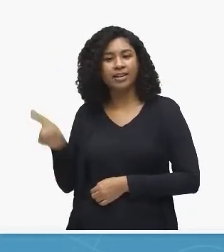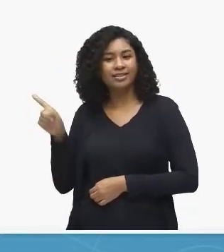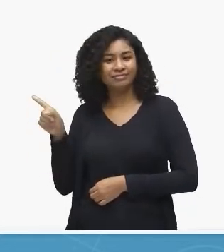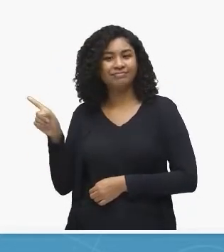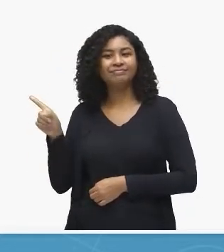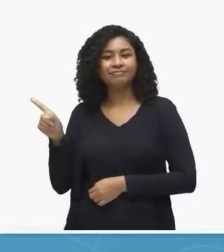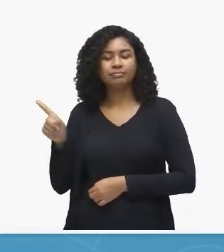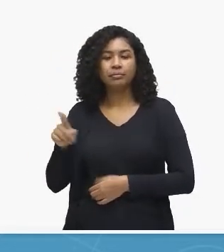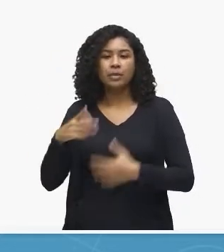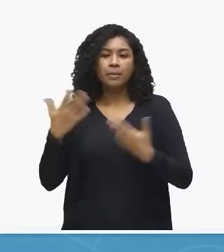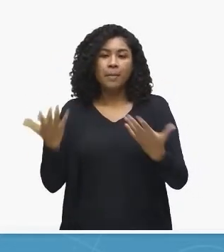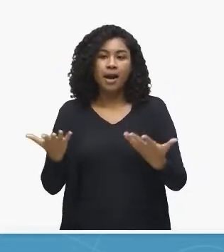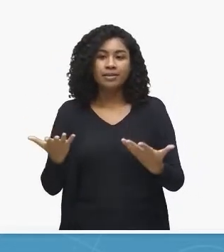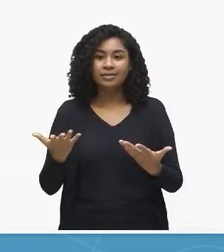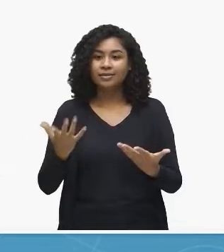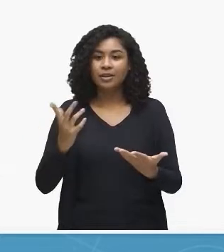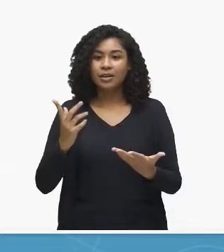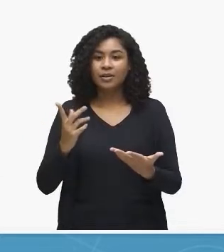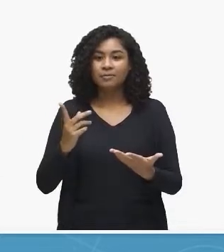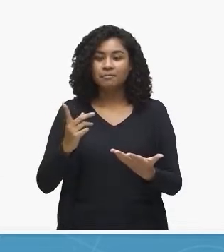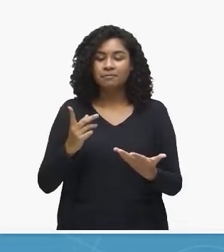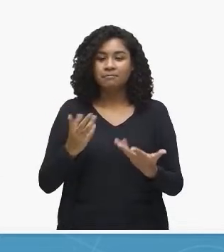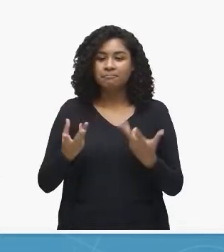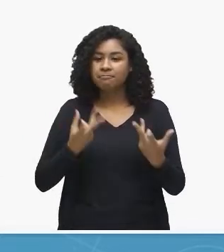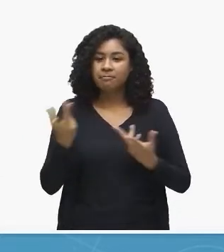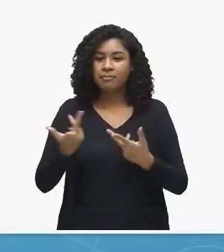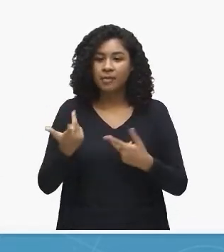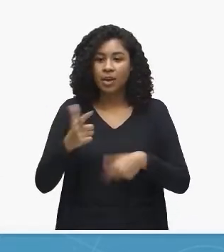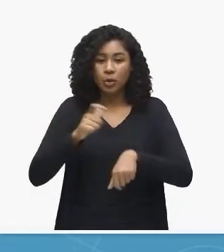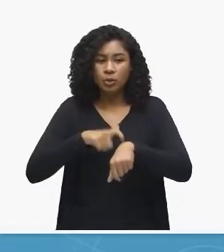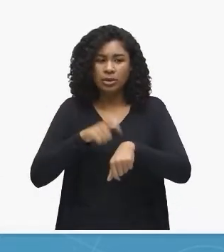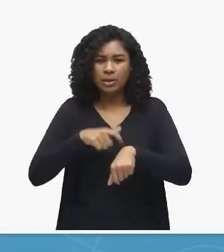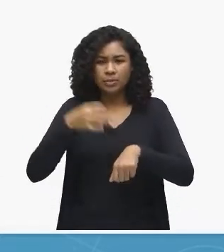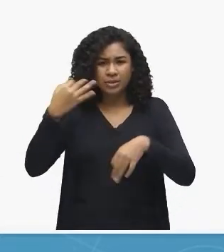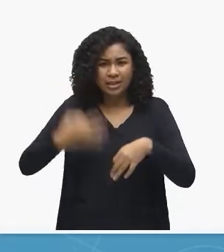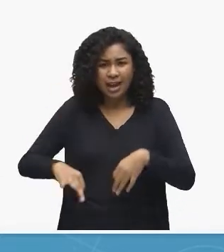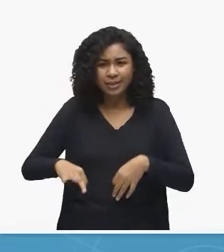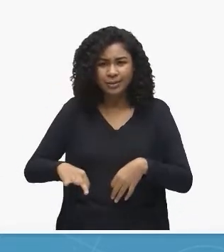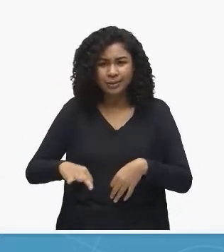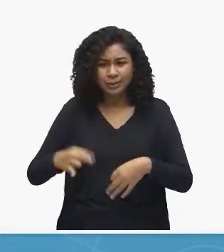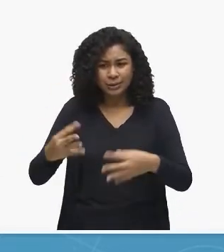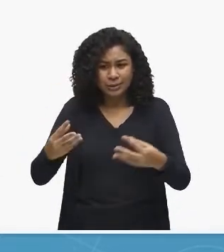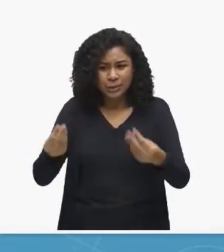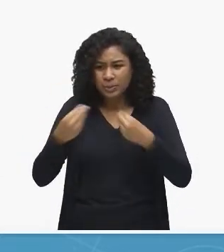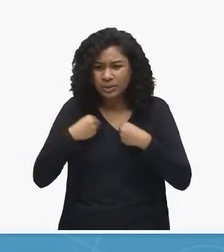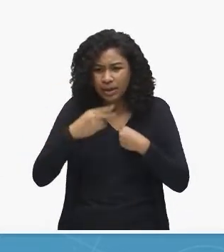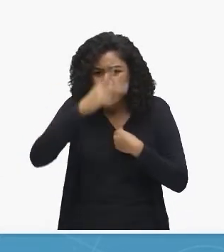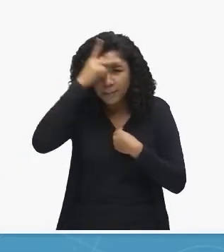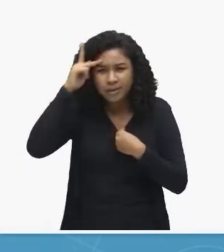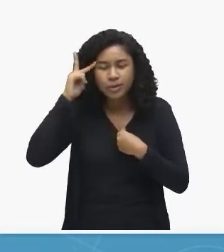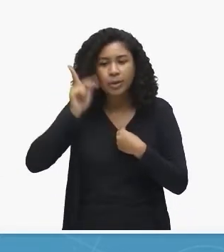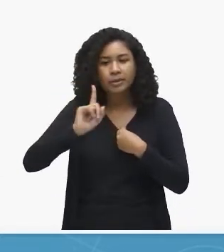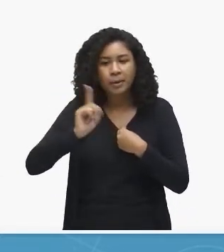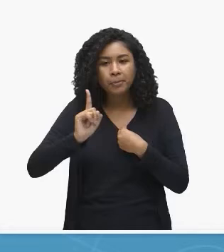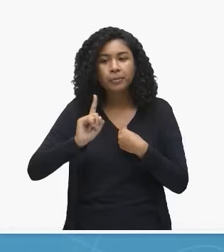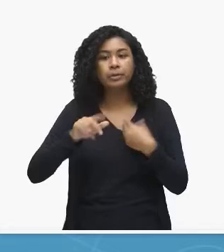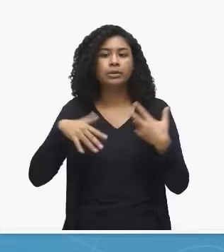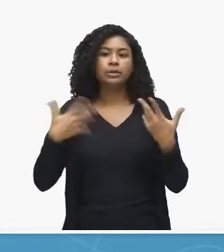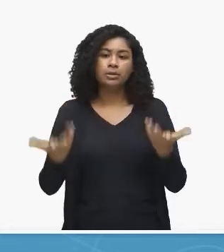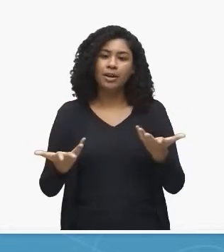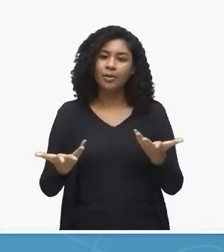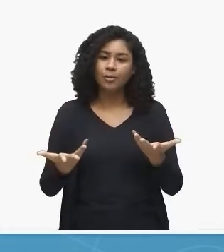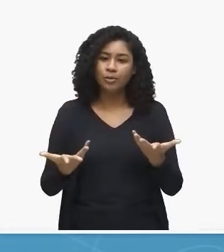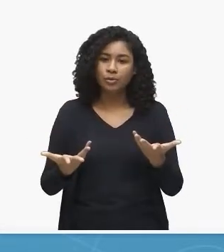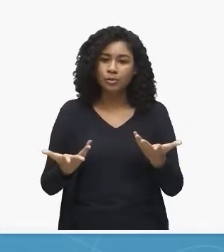no prazo estipulado. Então, o Império Austro-Húngaro, como não recebeu, né, no tempo estipulado, esse rapaz não